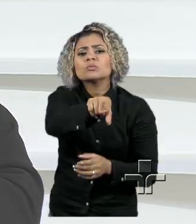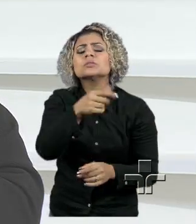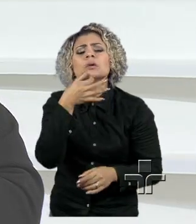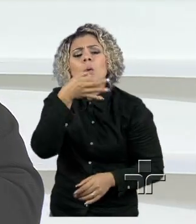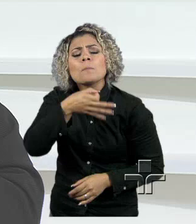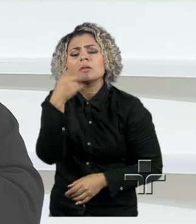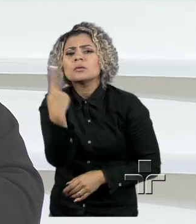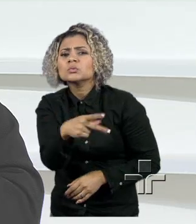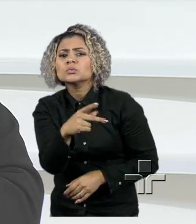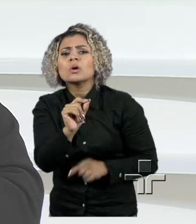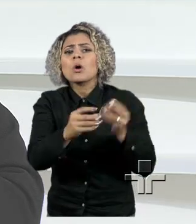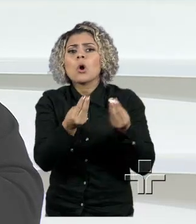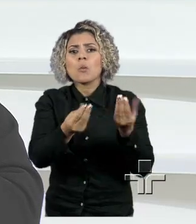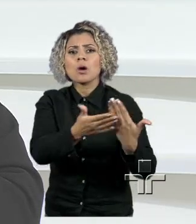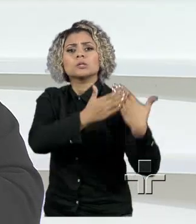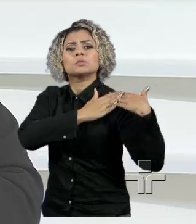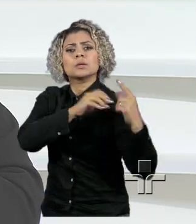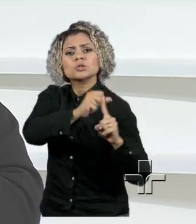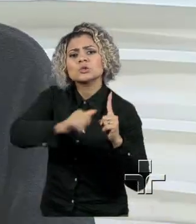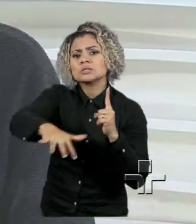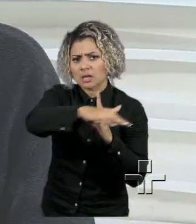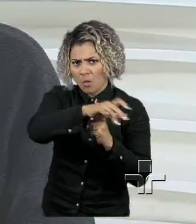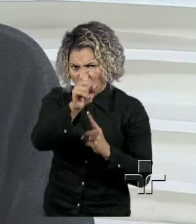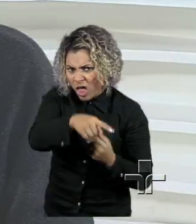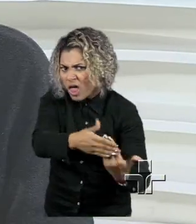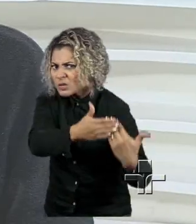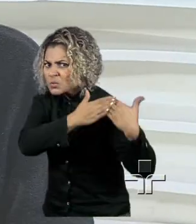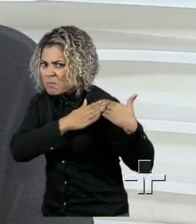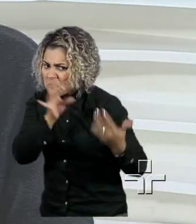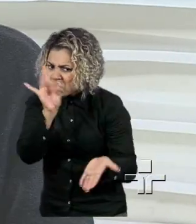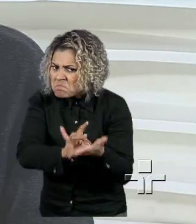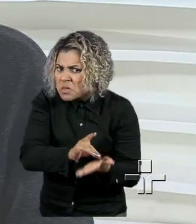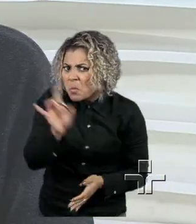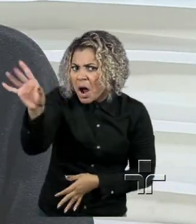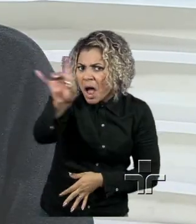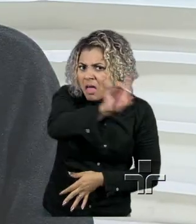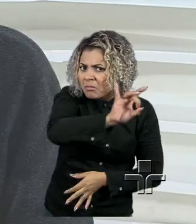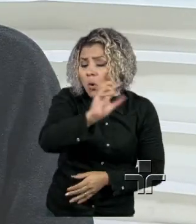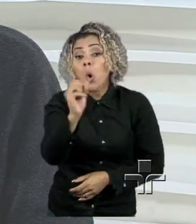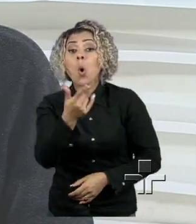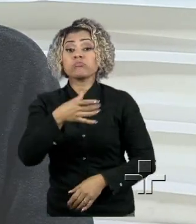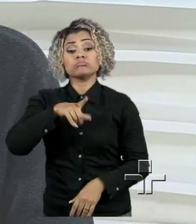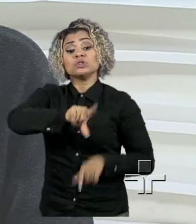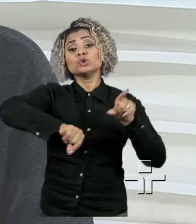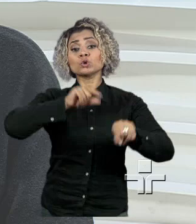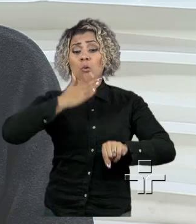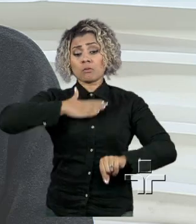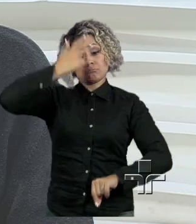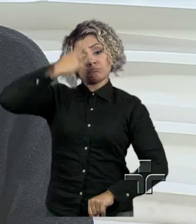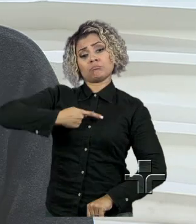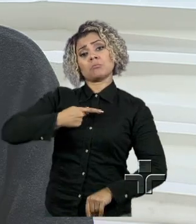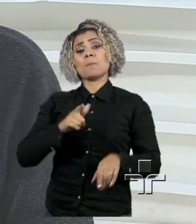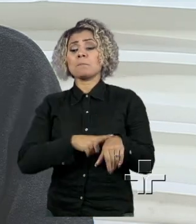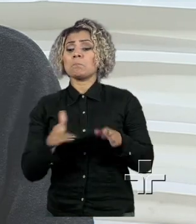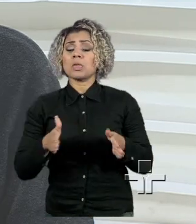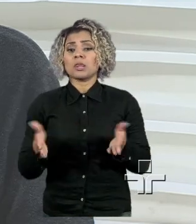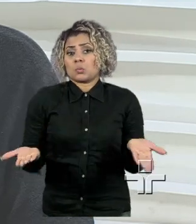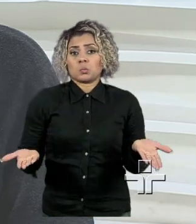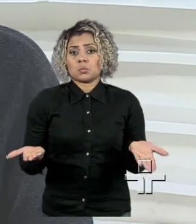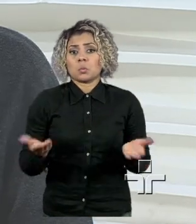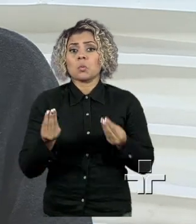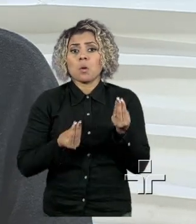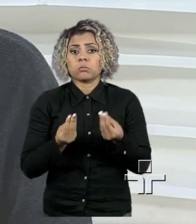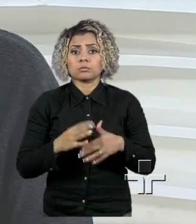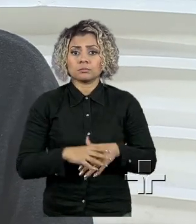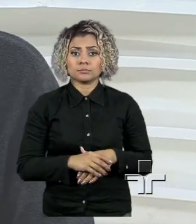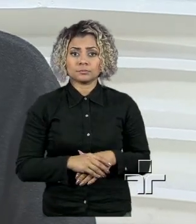questão da responsabilidade social? Você enxerga como responsabilidade mesmo ou como uma opção que é feita em determinado momento pelo empresário?